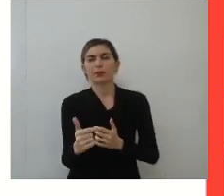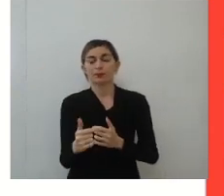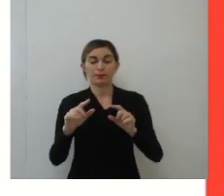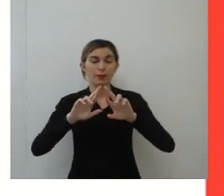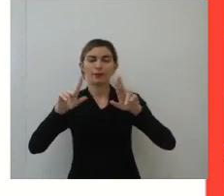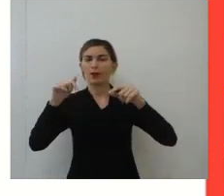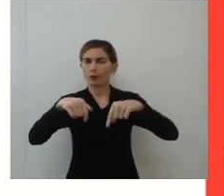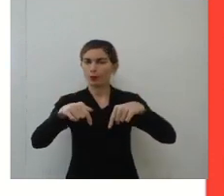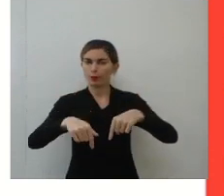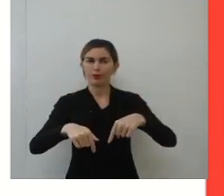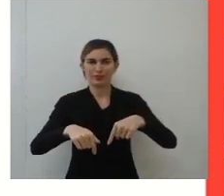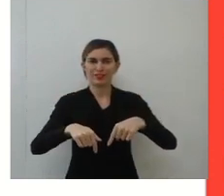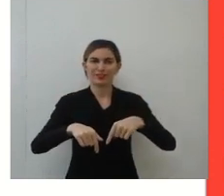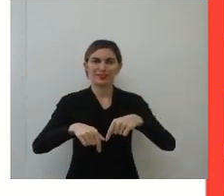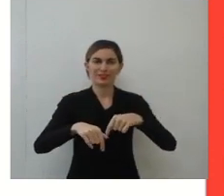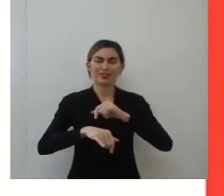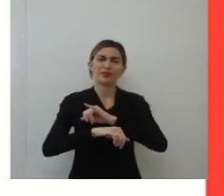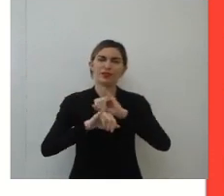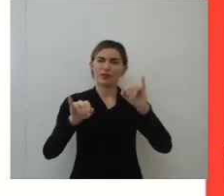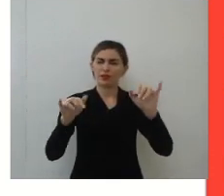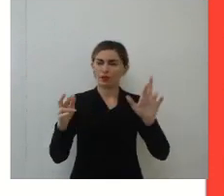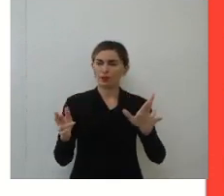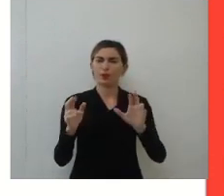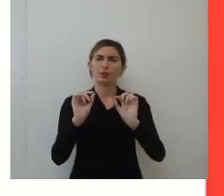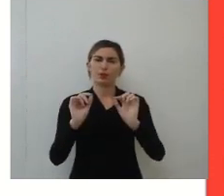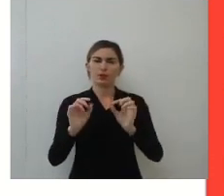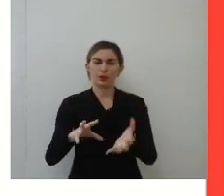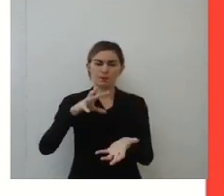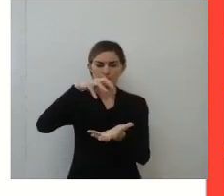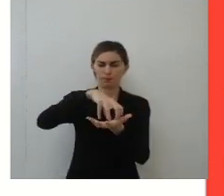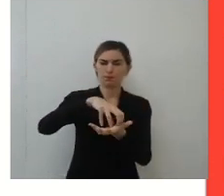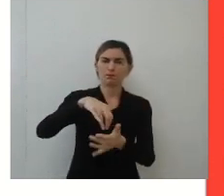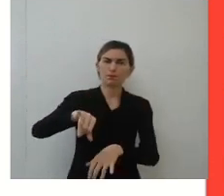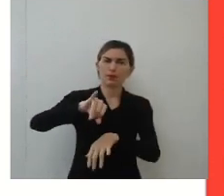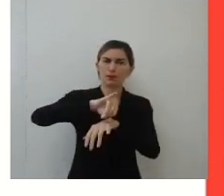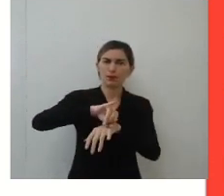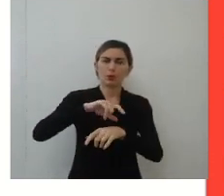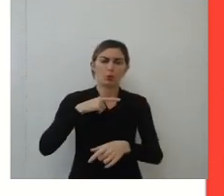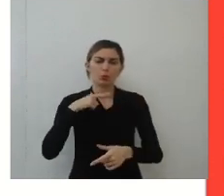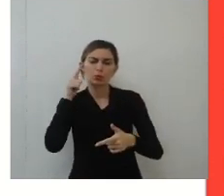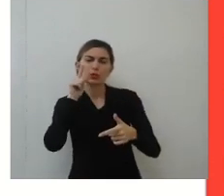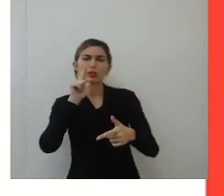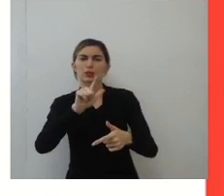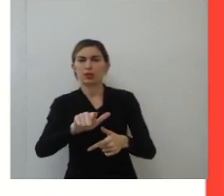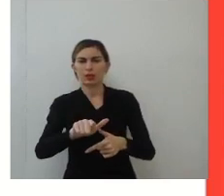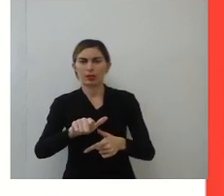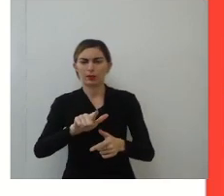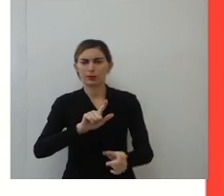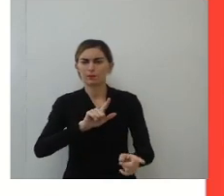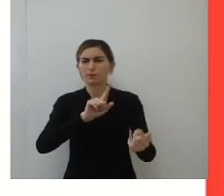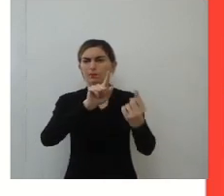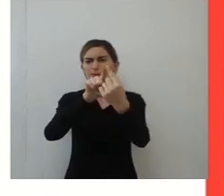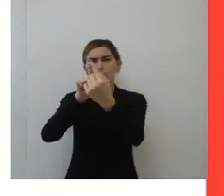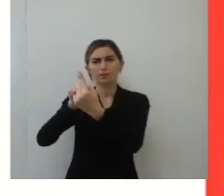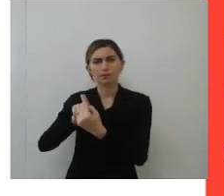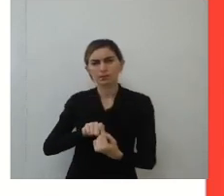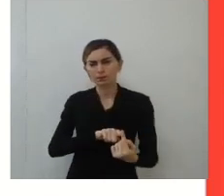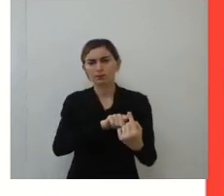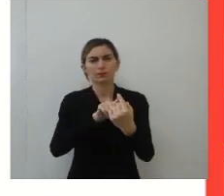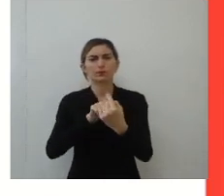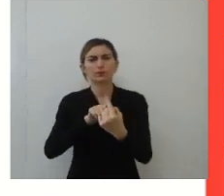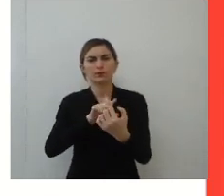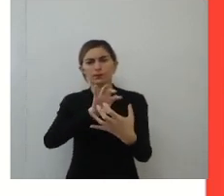agora, um momento informacional, onde a metrópole nacional ela consegue estar diretamente